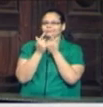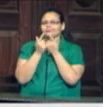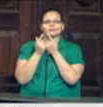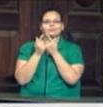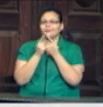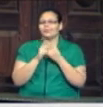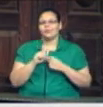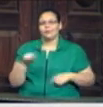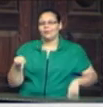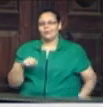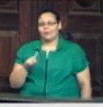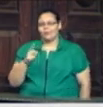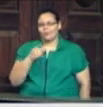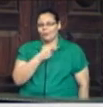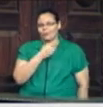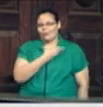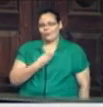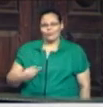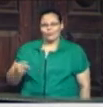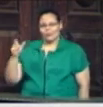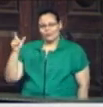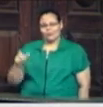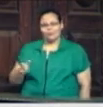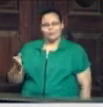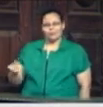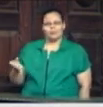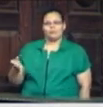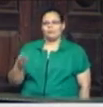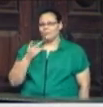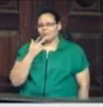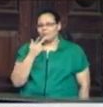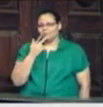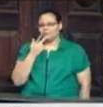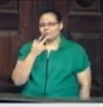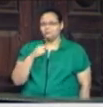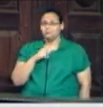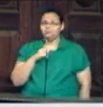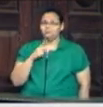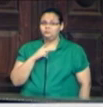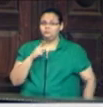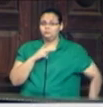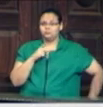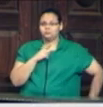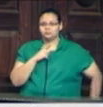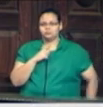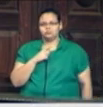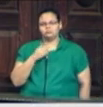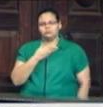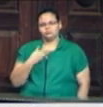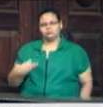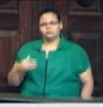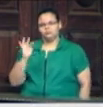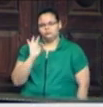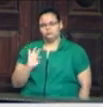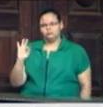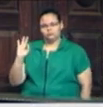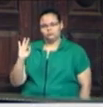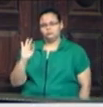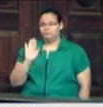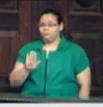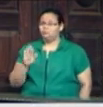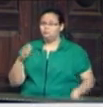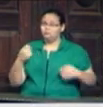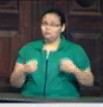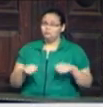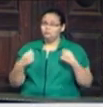Não contava o governador quando ele diz: estou em tratativas com o governo federal, mas dependo